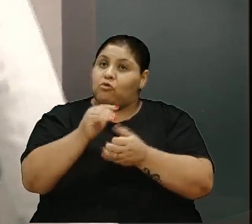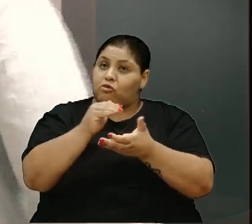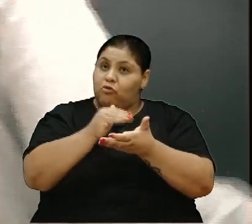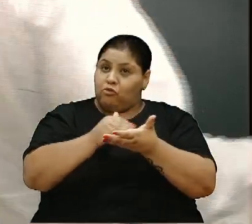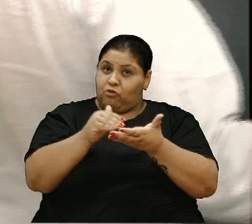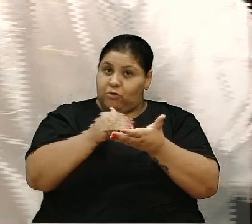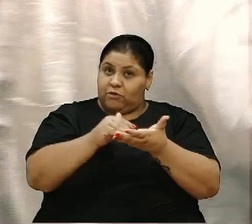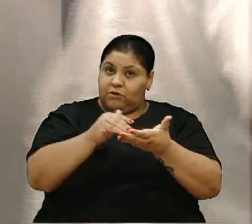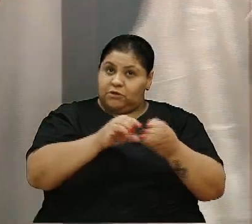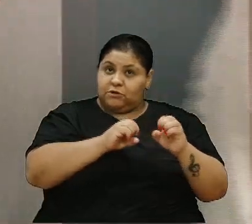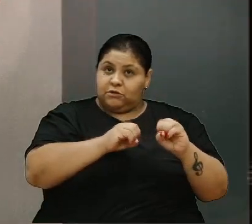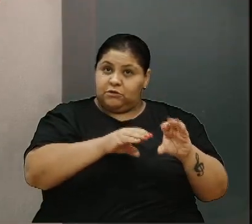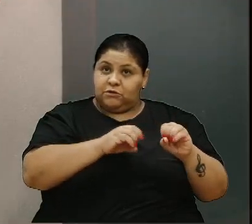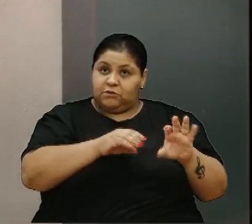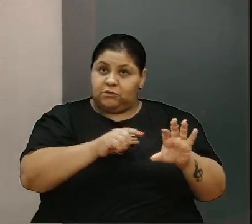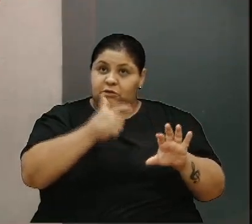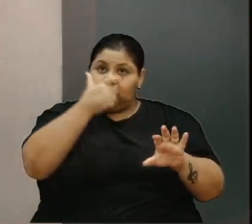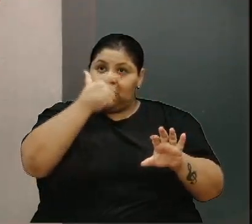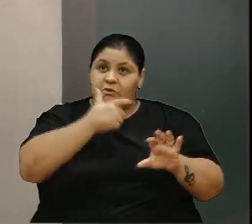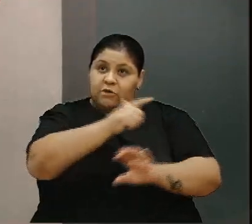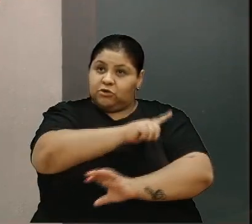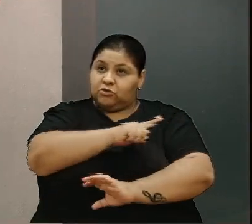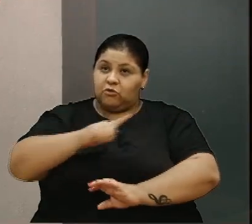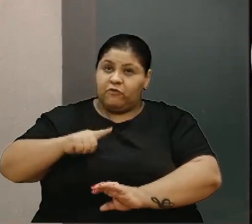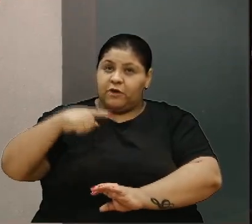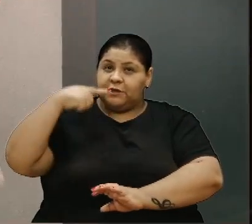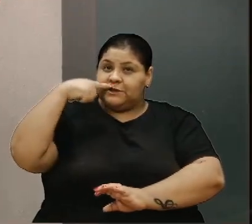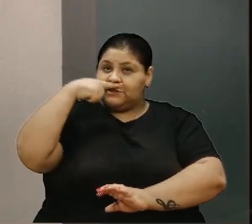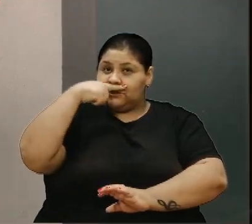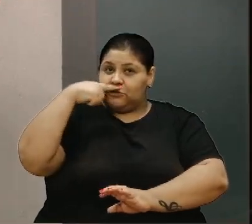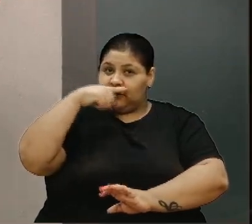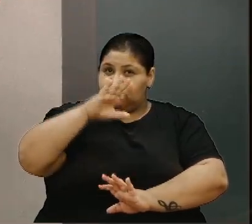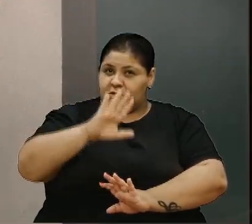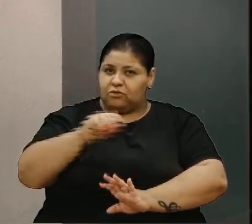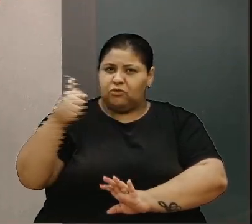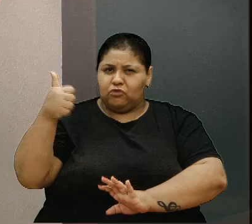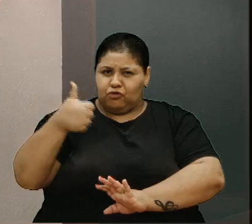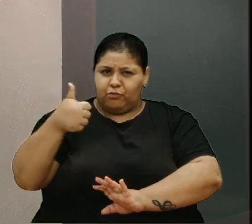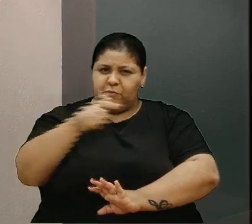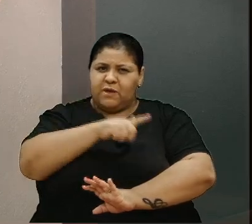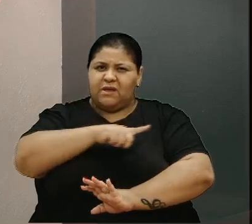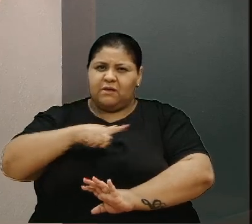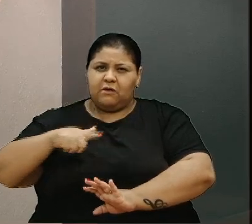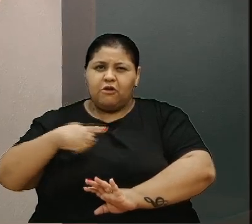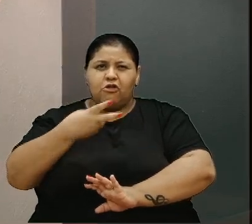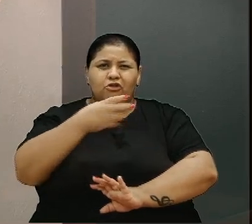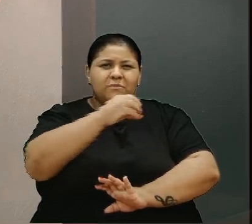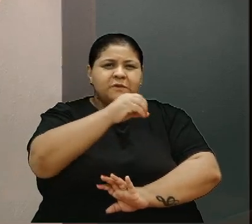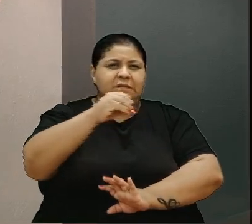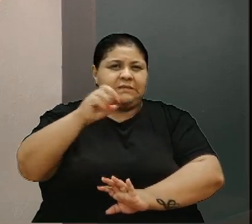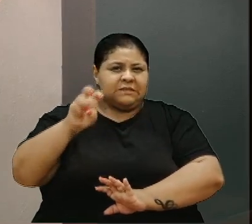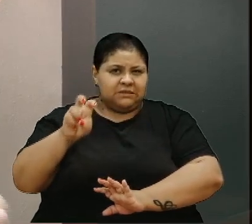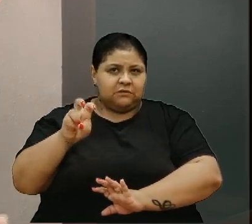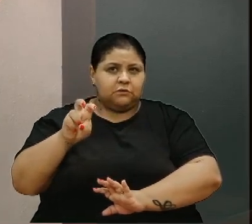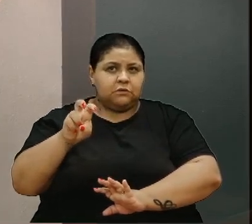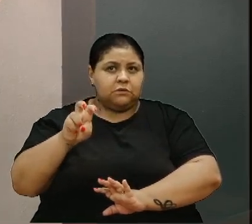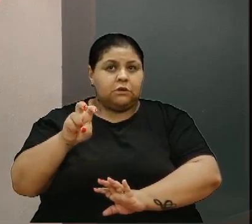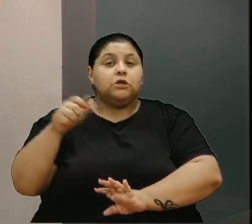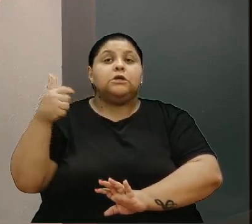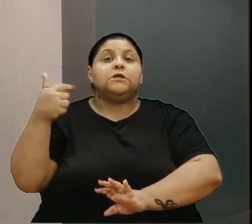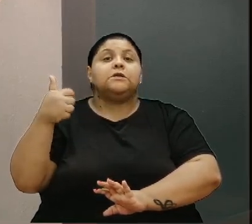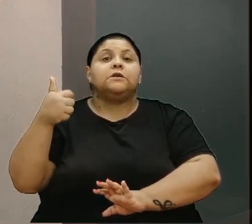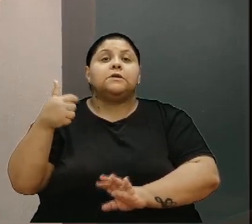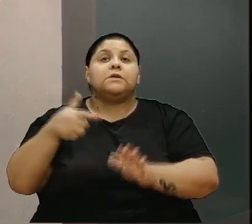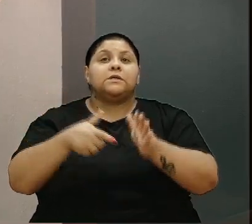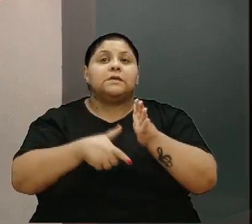governo Sartori. O Sartori 1, né? Sartori 1, eu acho. Então, isso foi em 2005. 2?